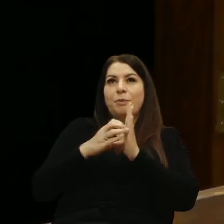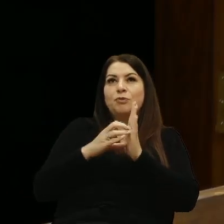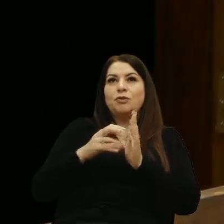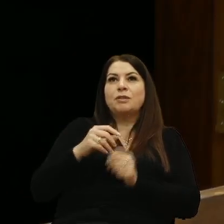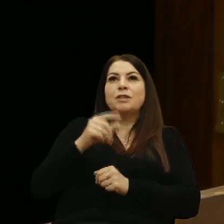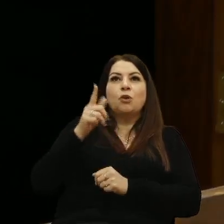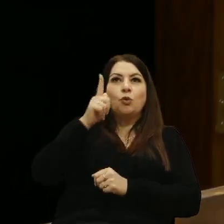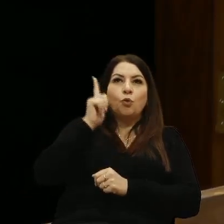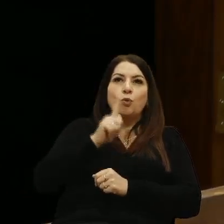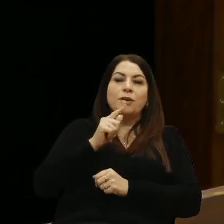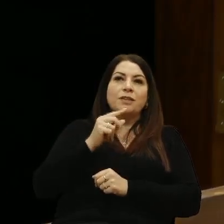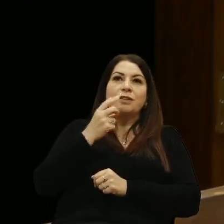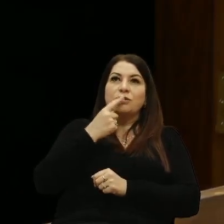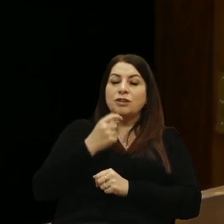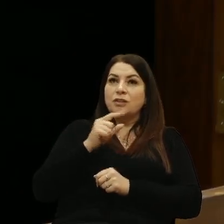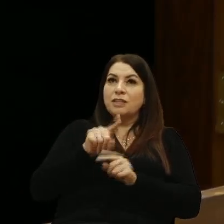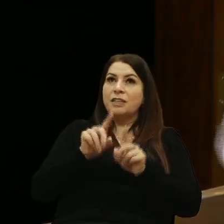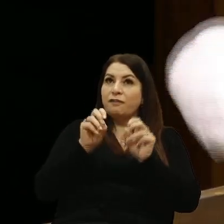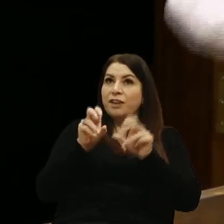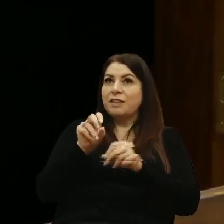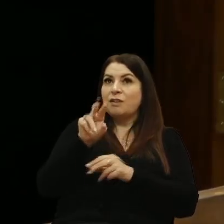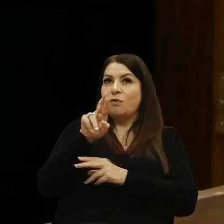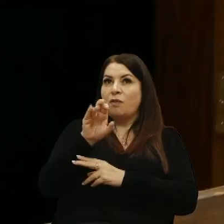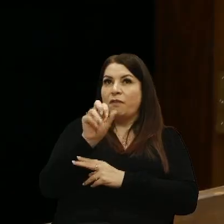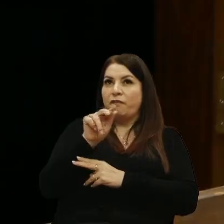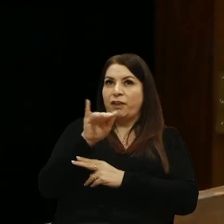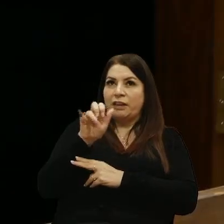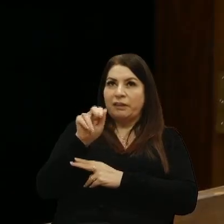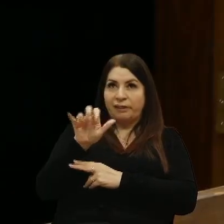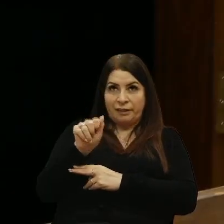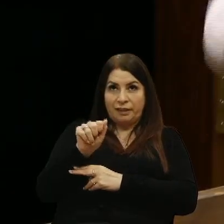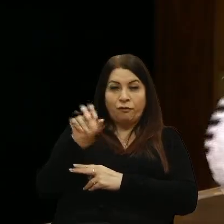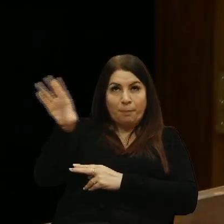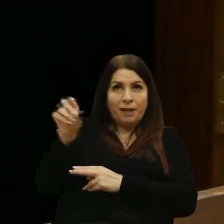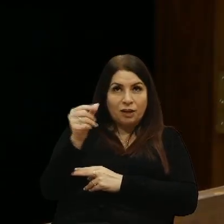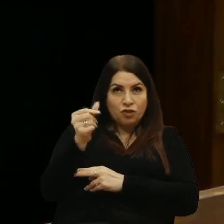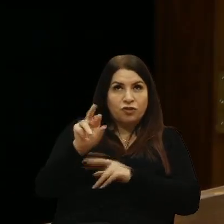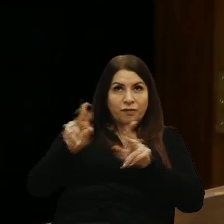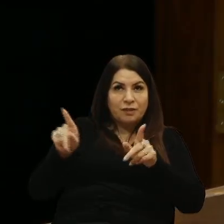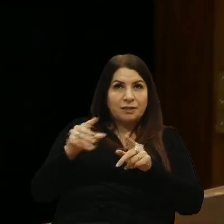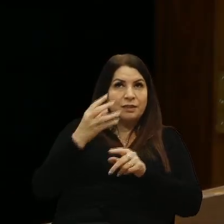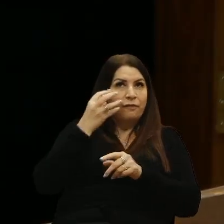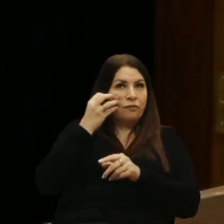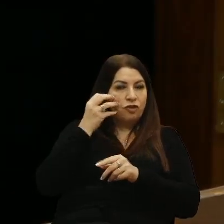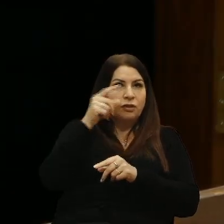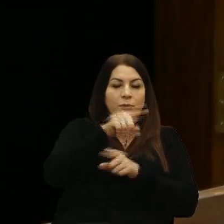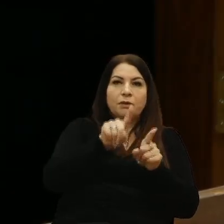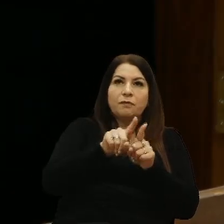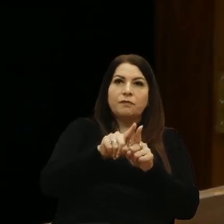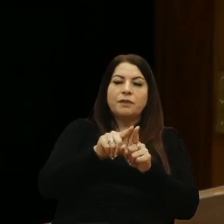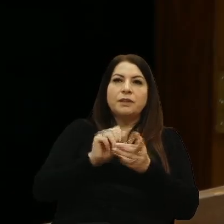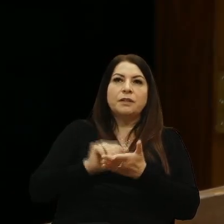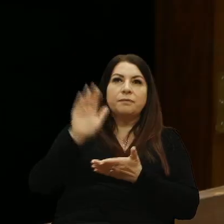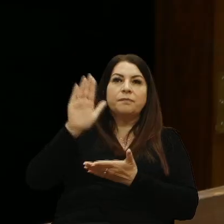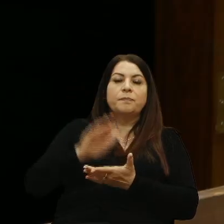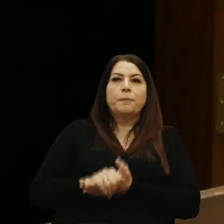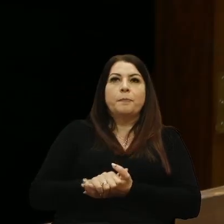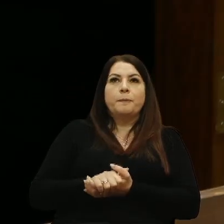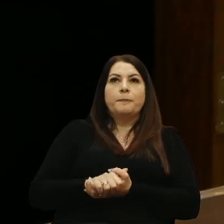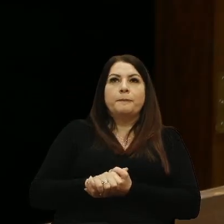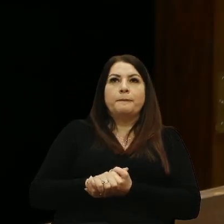vereador Lucas, que vendeu uma refinaria e foi buscar a diferença, nem do vereador Jack, e foi buscar a diferença uma parte,